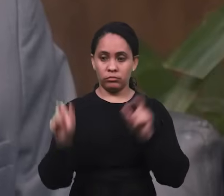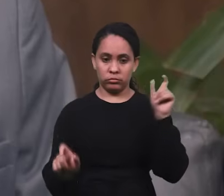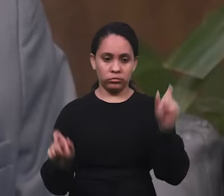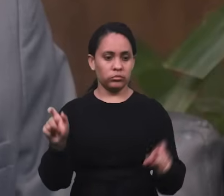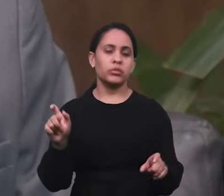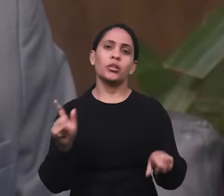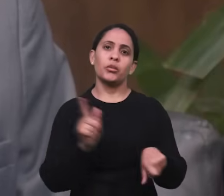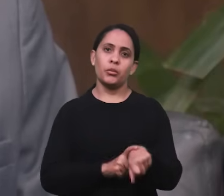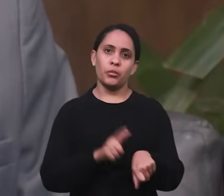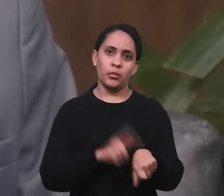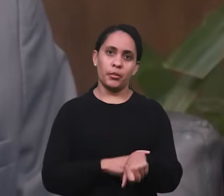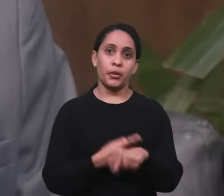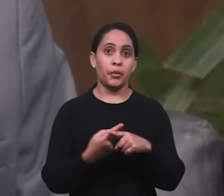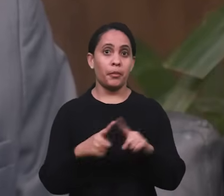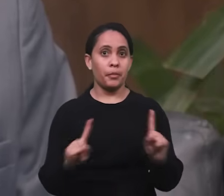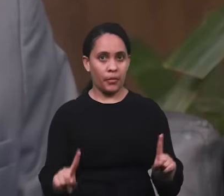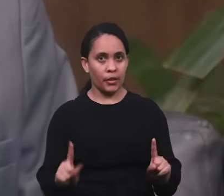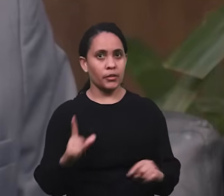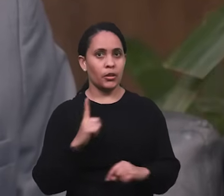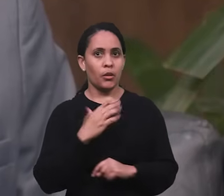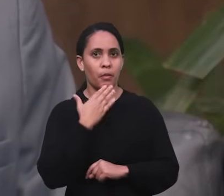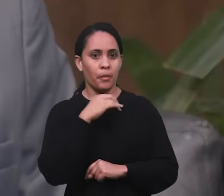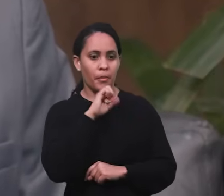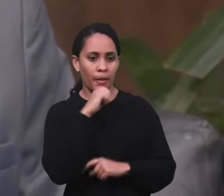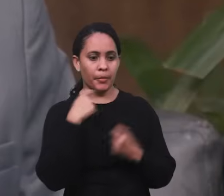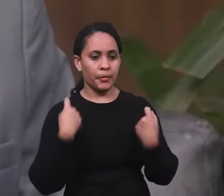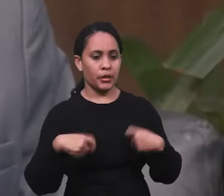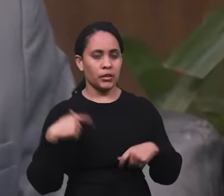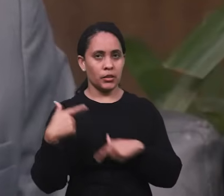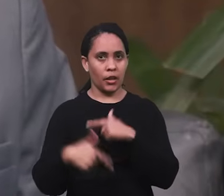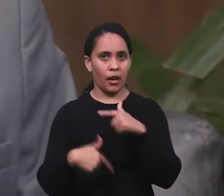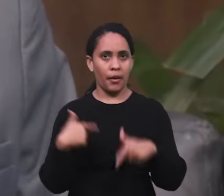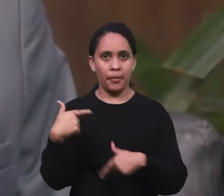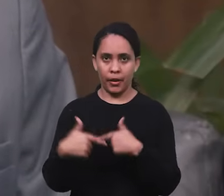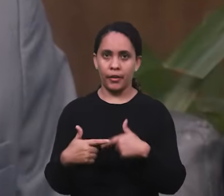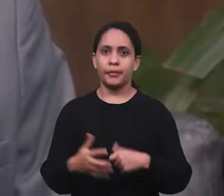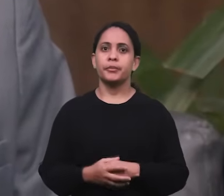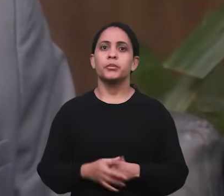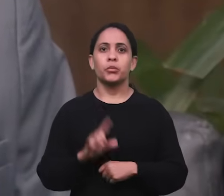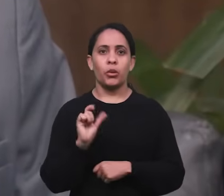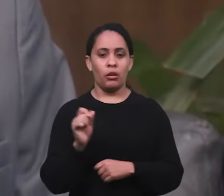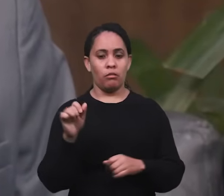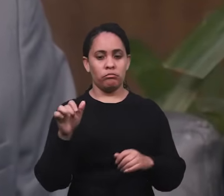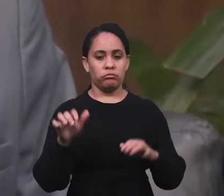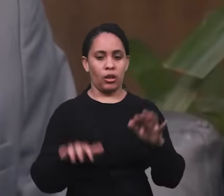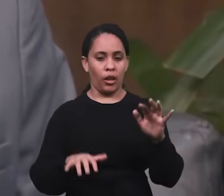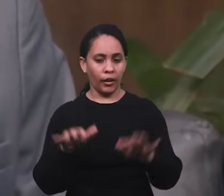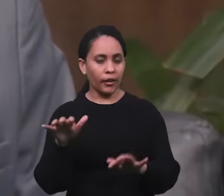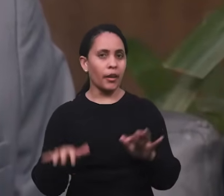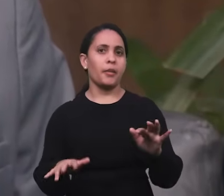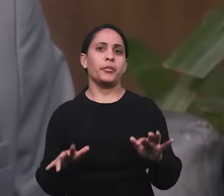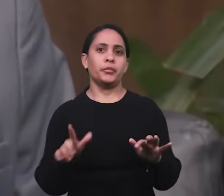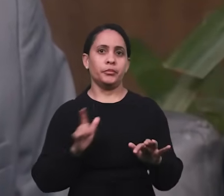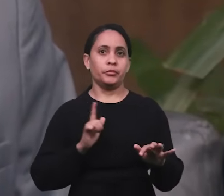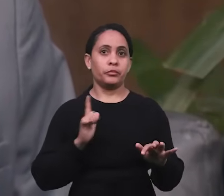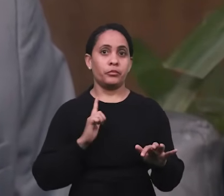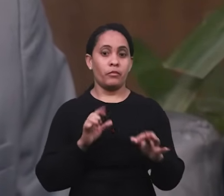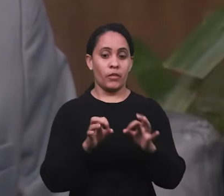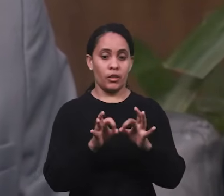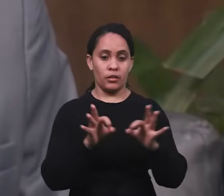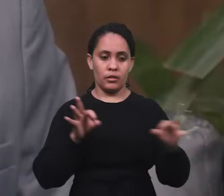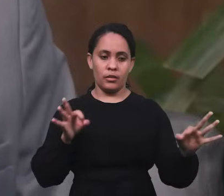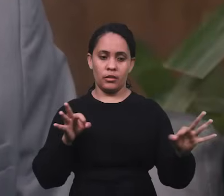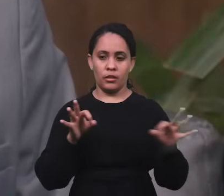um no seu momento, mas que o pai vai ter que trabalhar sempre esse ponto de equilibrar para não ter